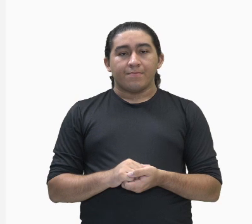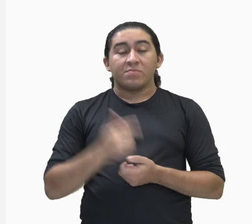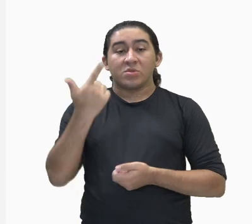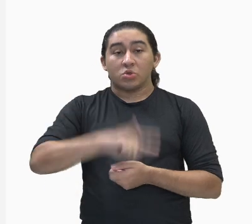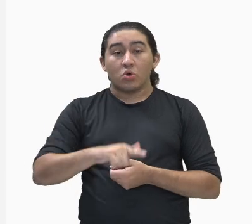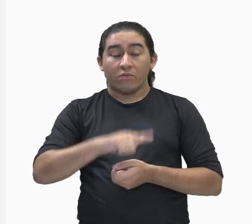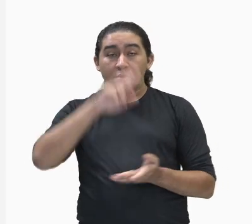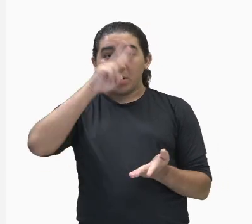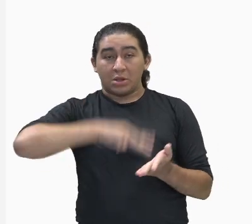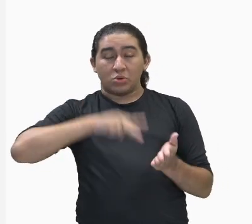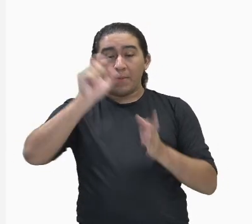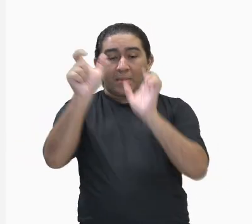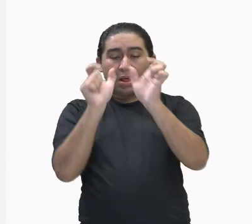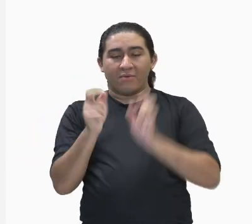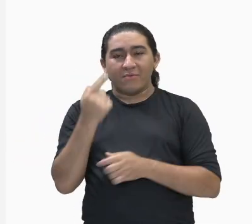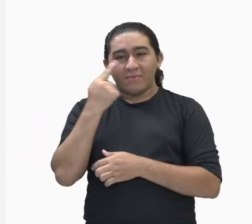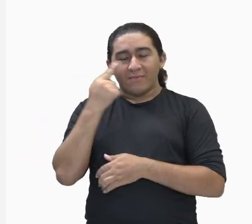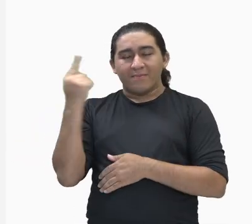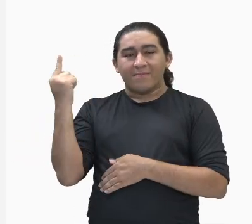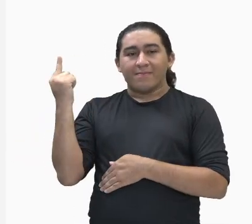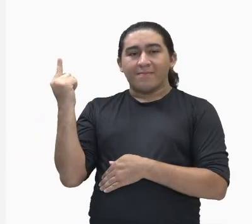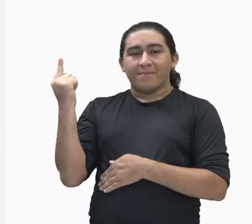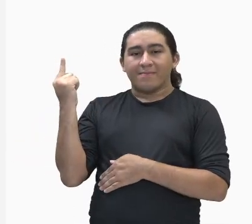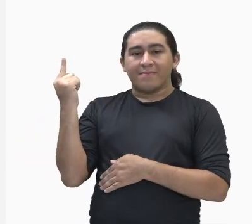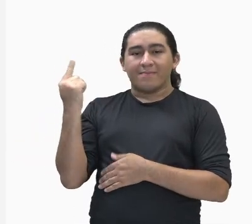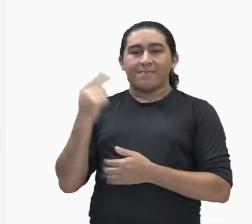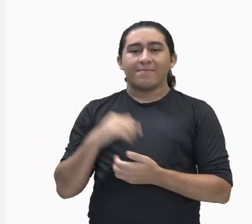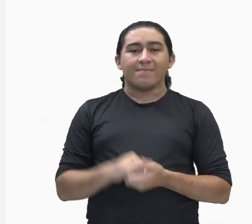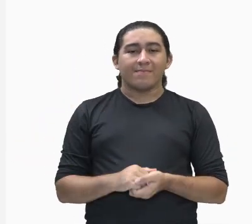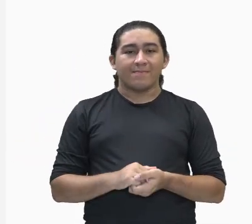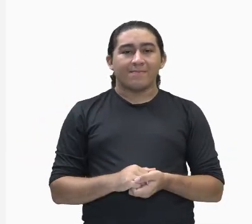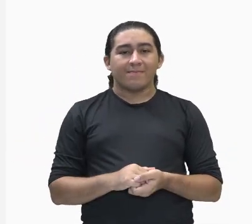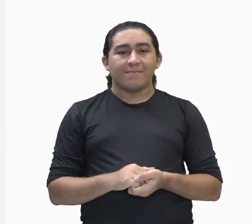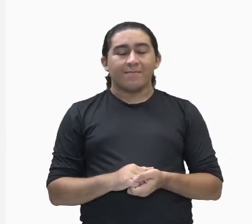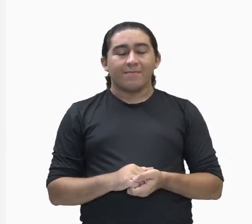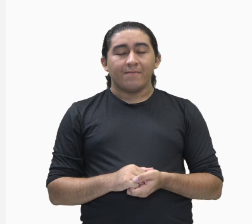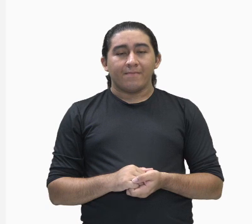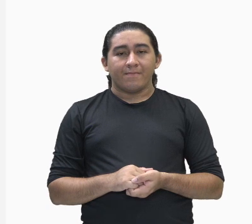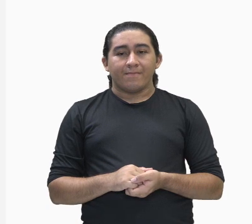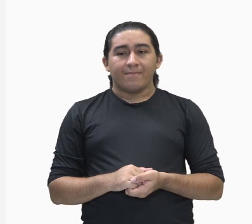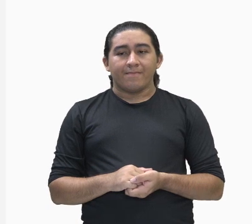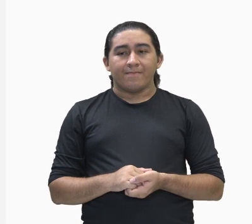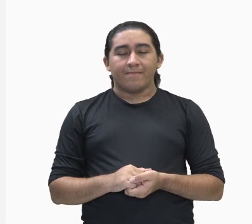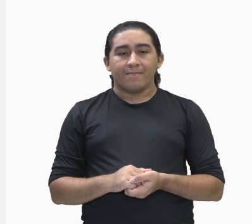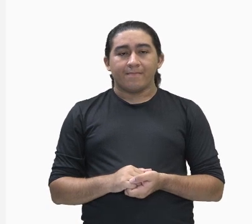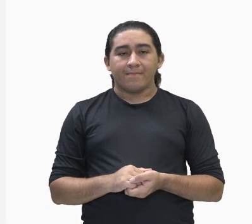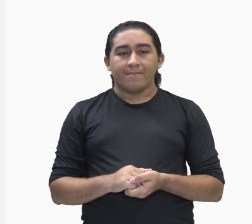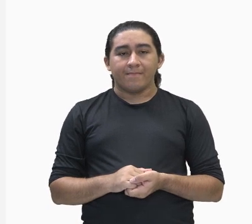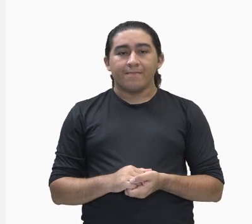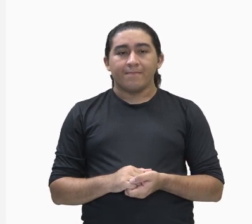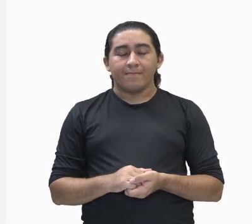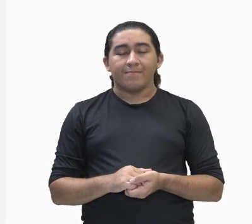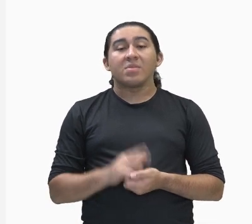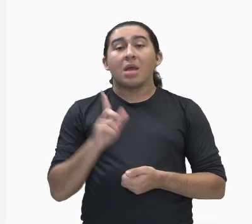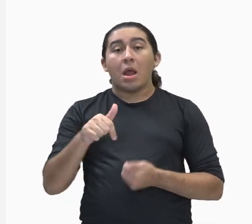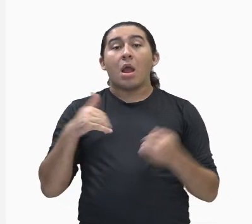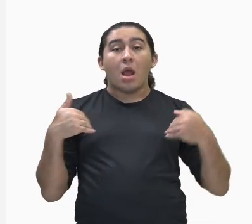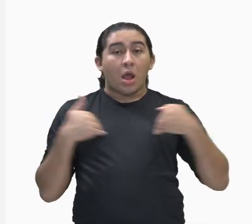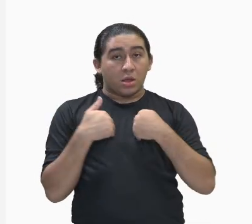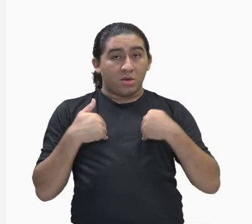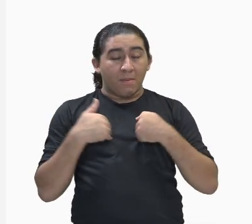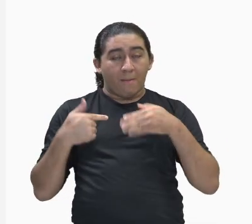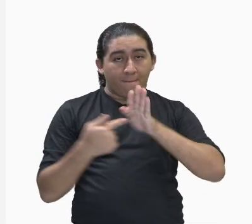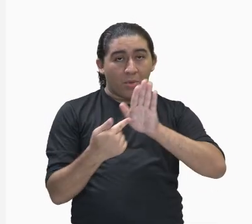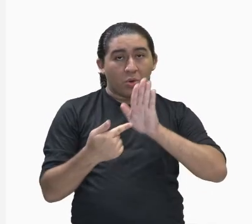harpy, eagle, hawk, sheep, monkey, alligator, né? São os animais aqui,